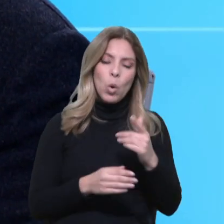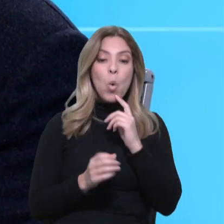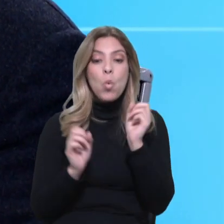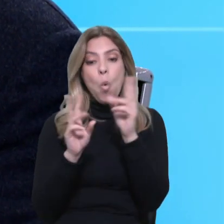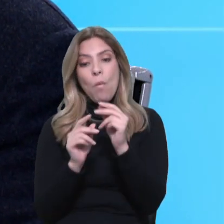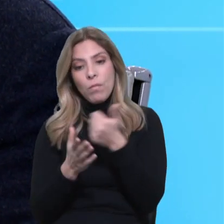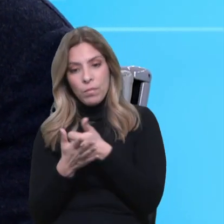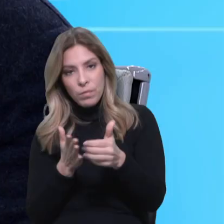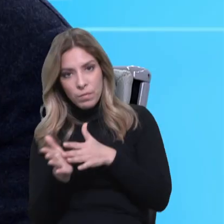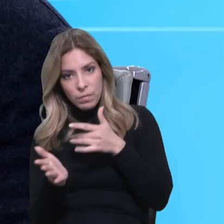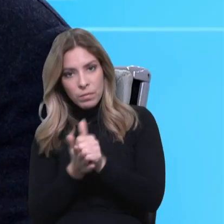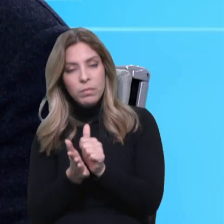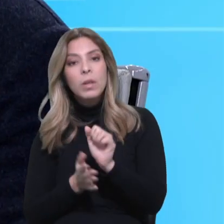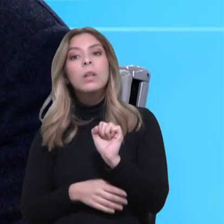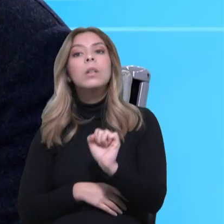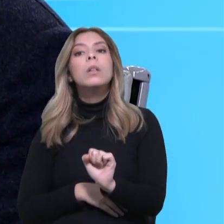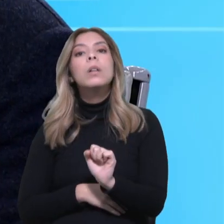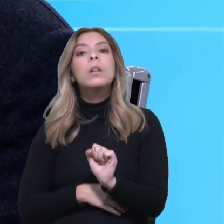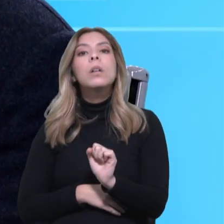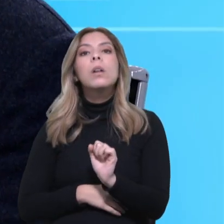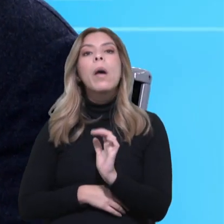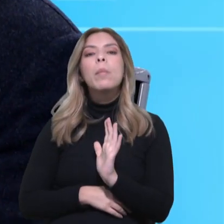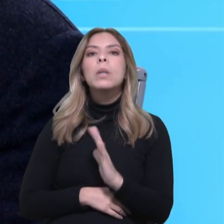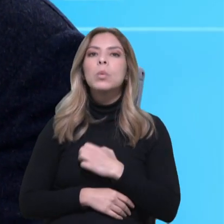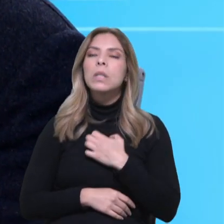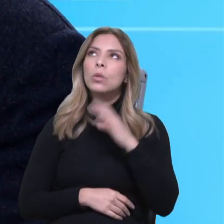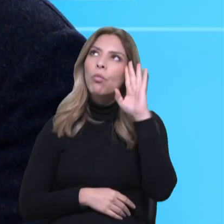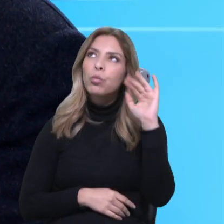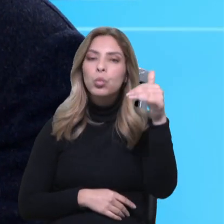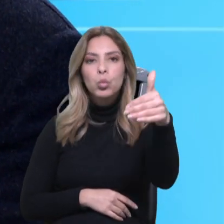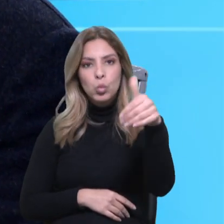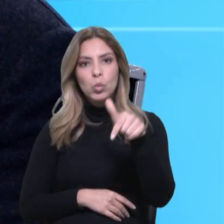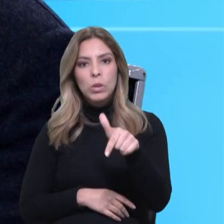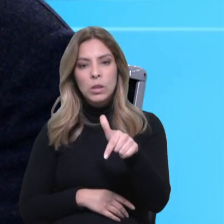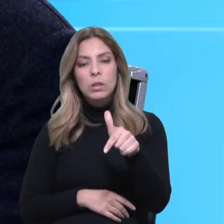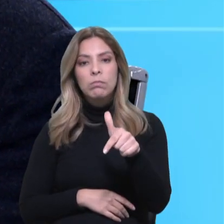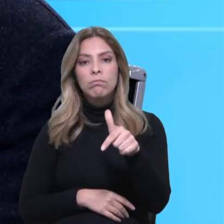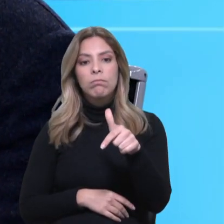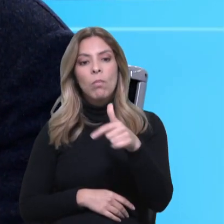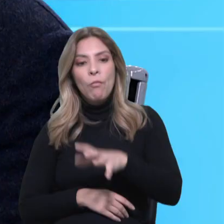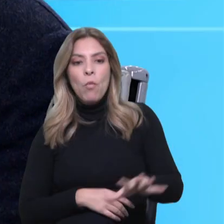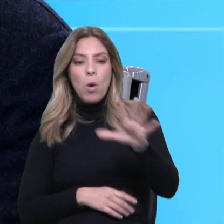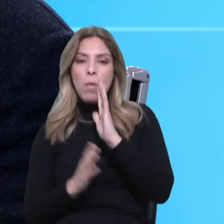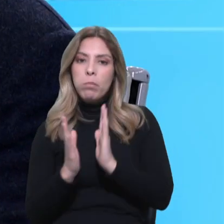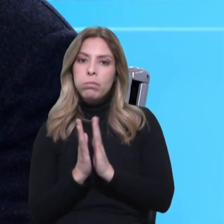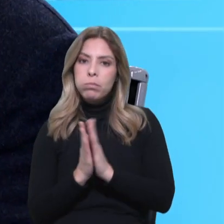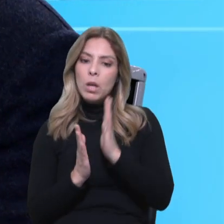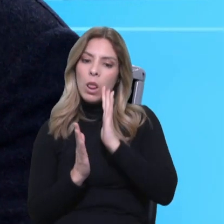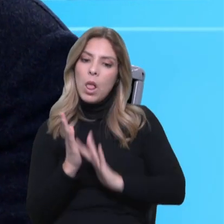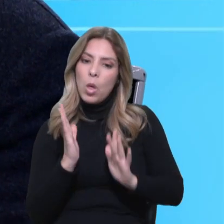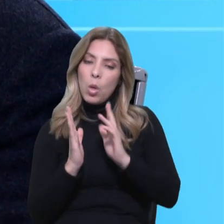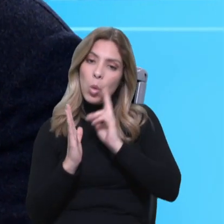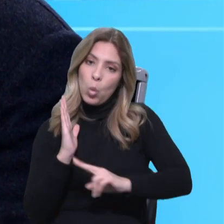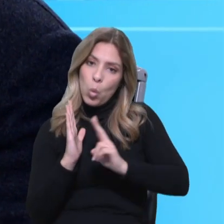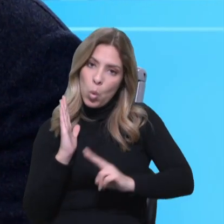evangélicos, eu tenho aprendido muito e penso que o futuro da celebração e da liturgia vai passar um bocadinho por uma mistura